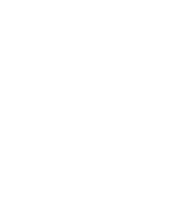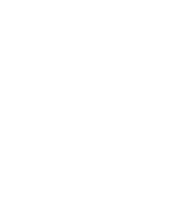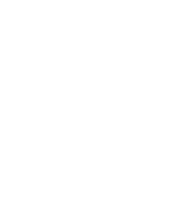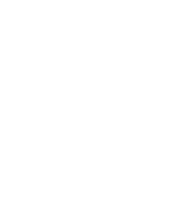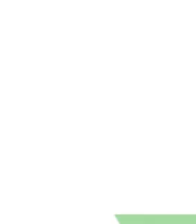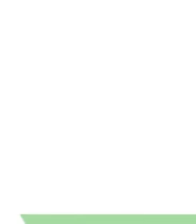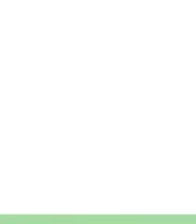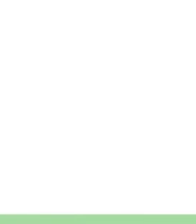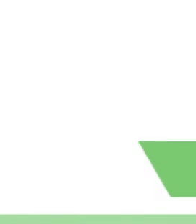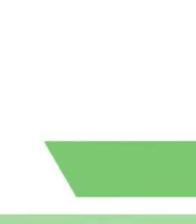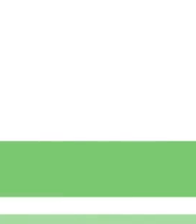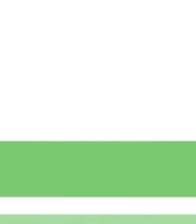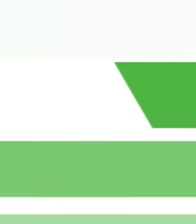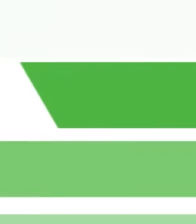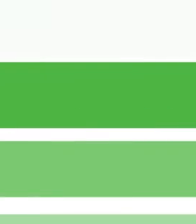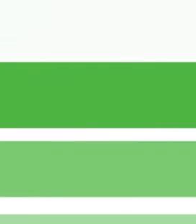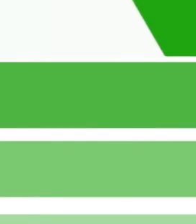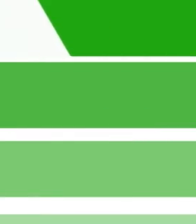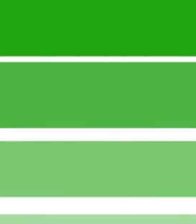E aí